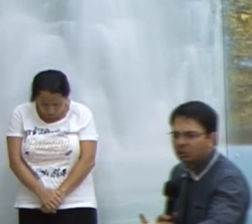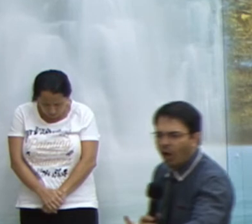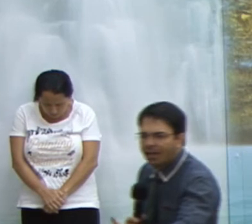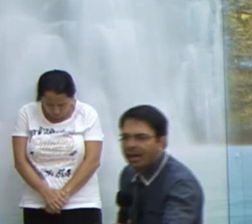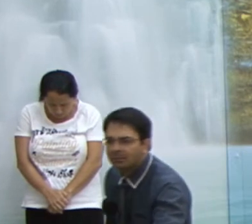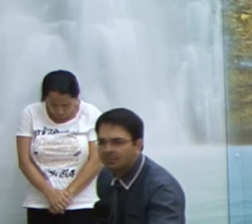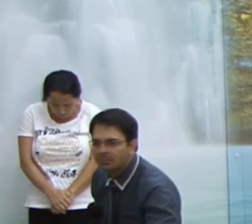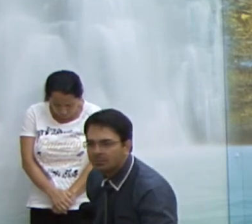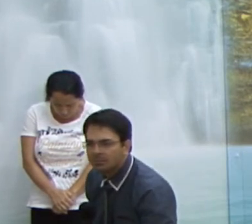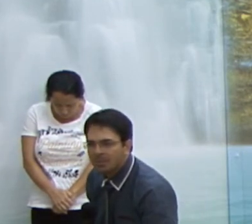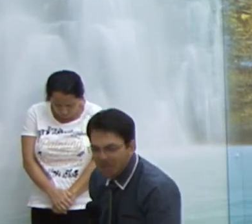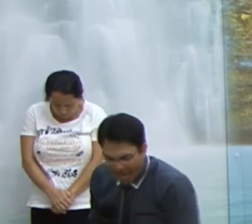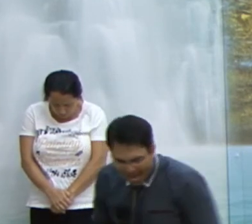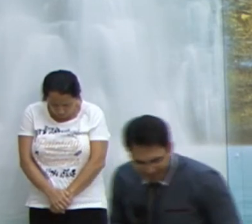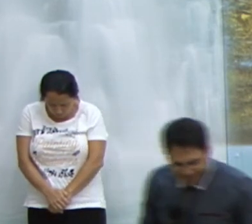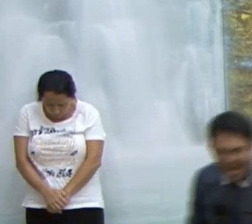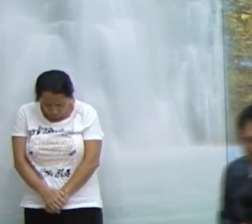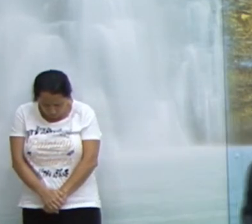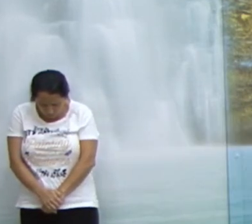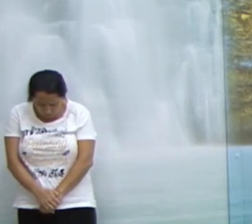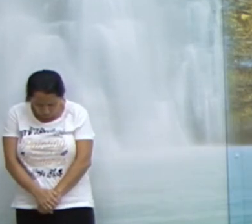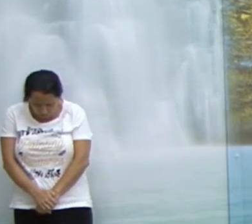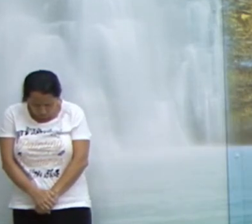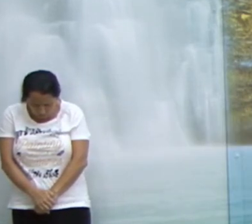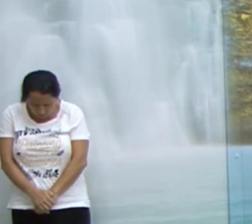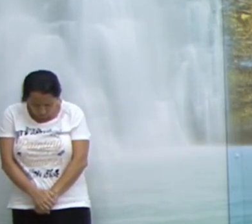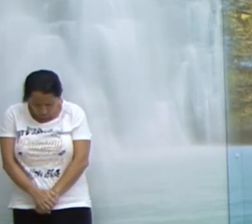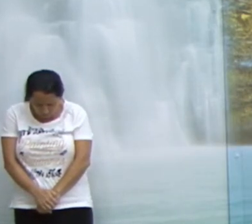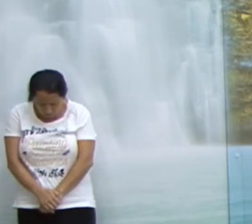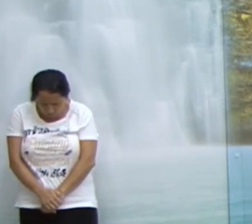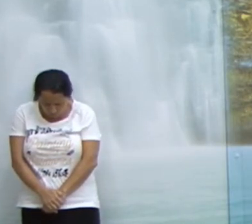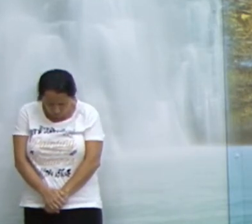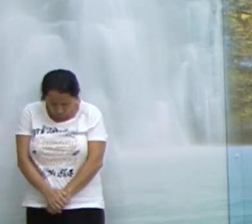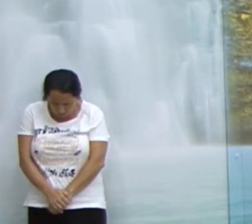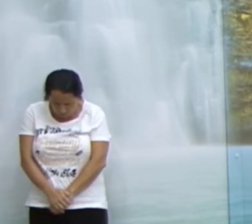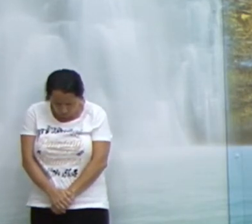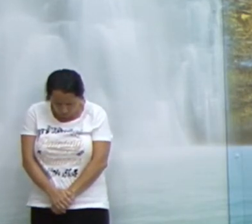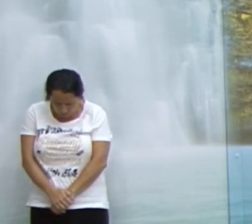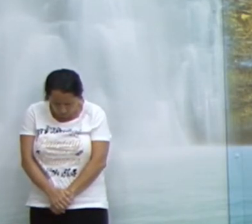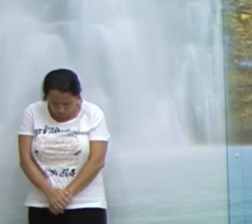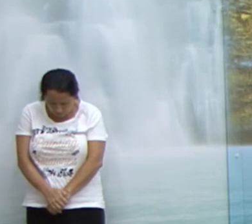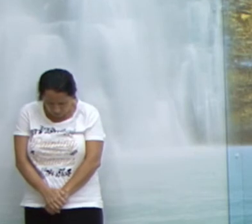na história. A terra vai se abrir pelo Brasil afora.